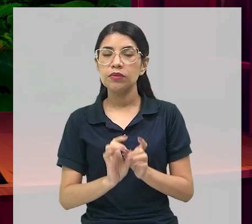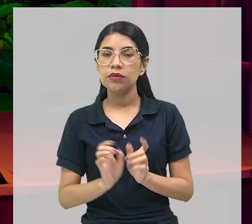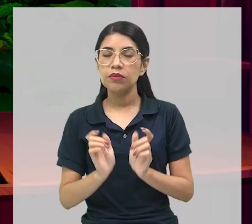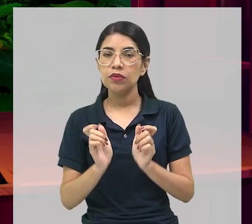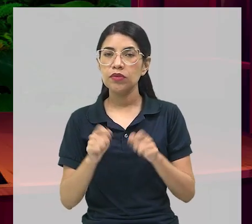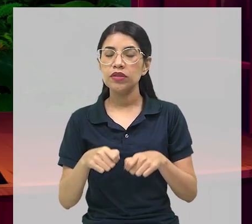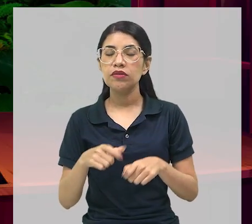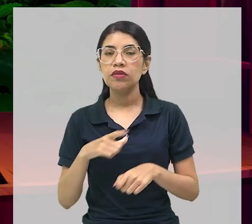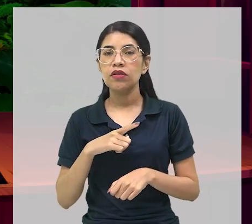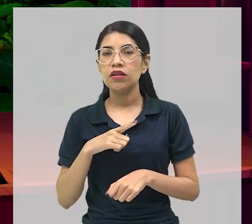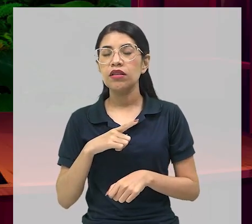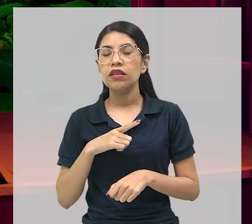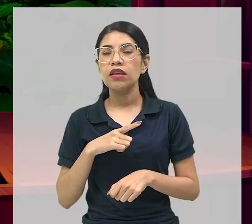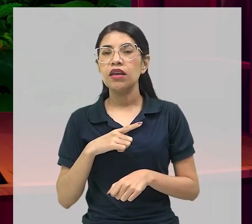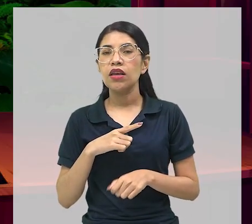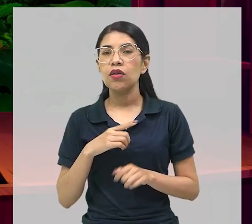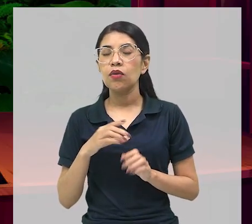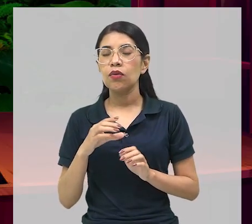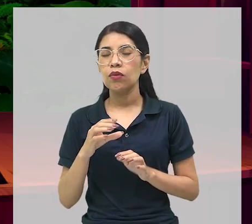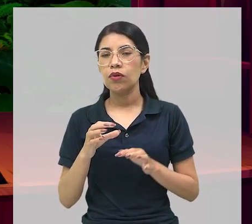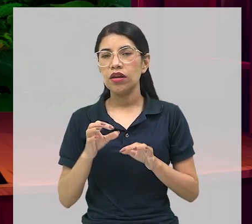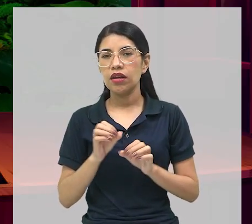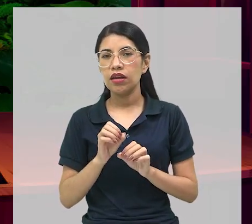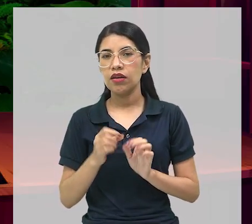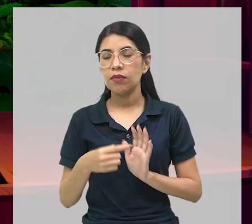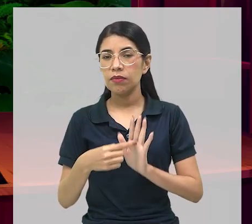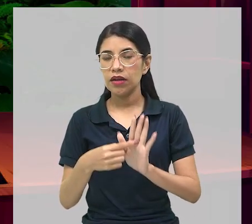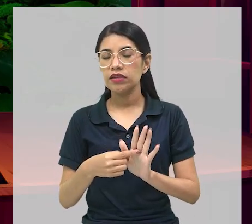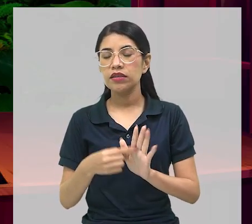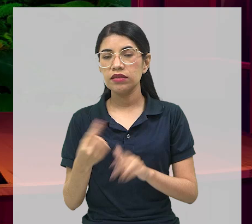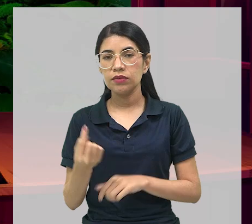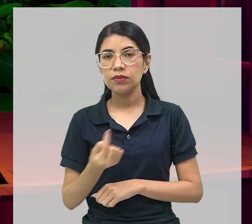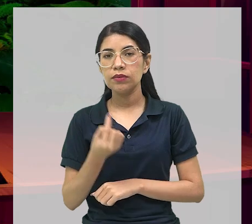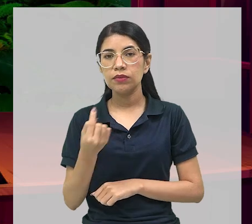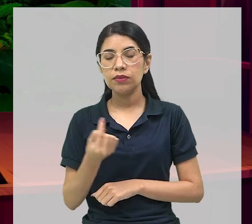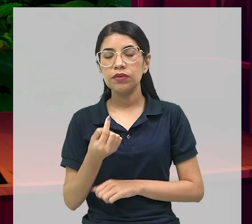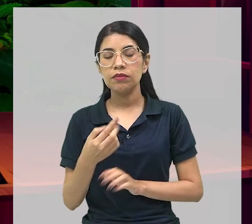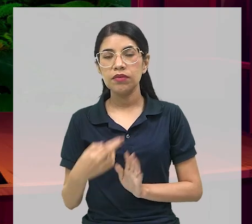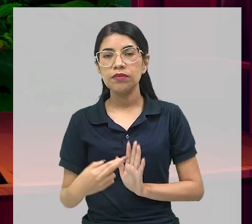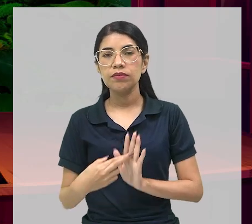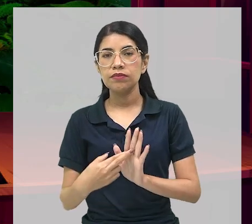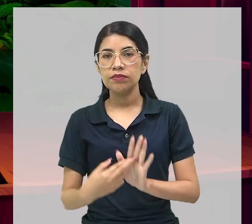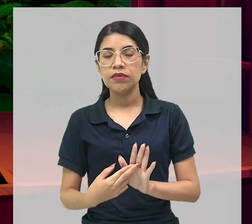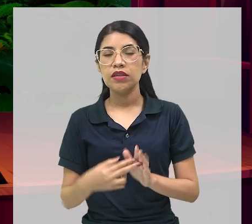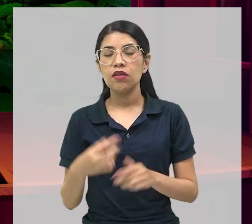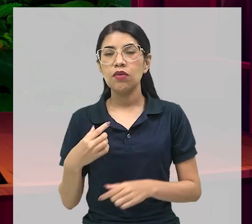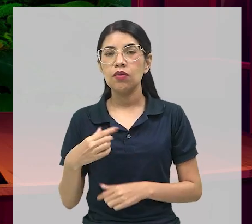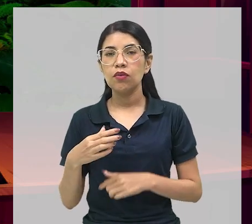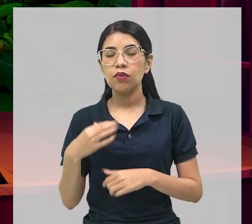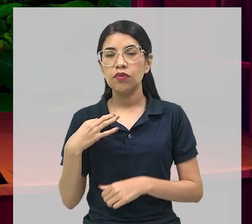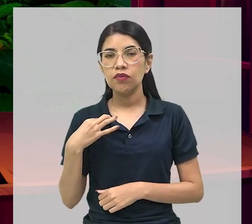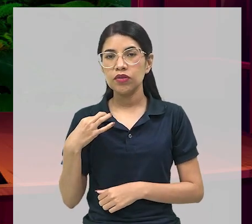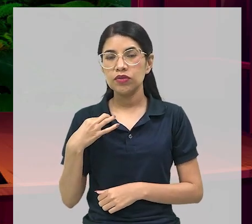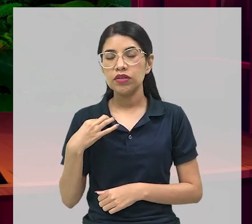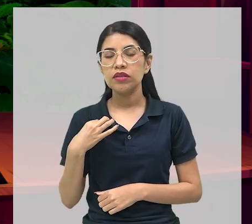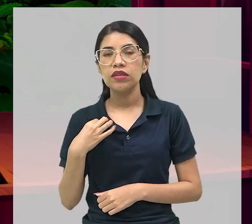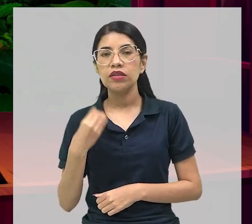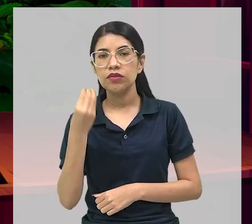uma unidade, para ter um conceito único, né? Eles vão lá estar representando o figurinista, o